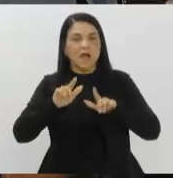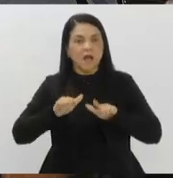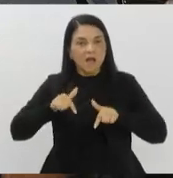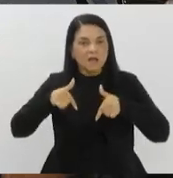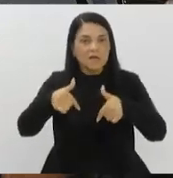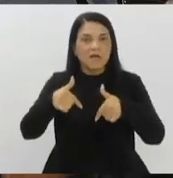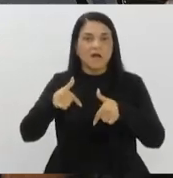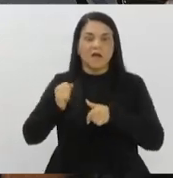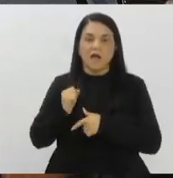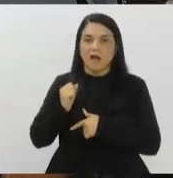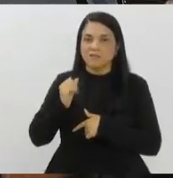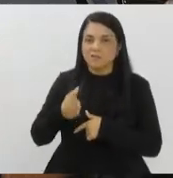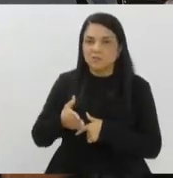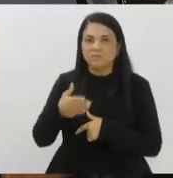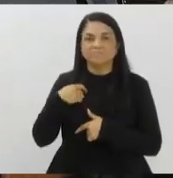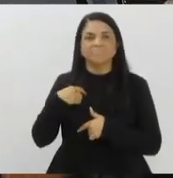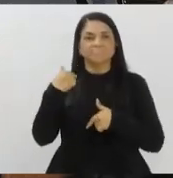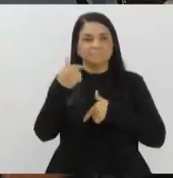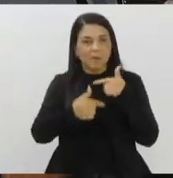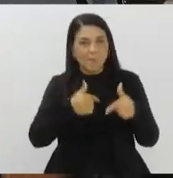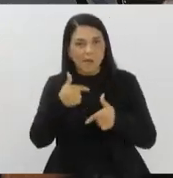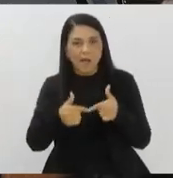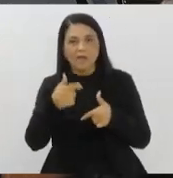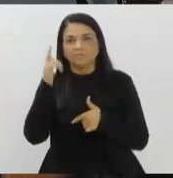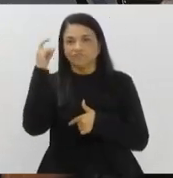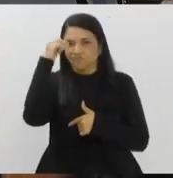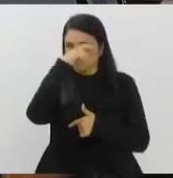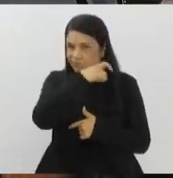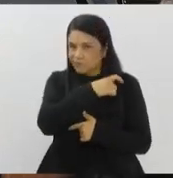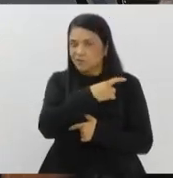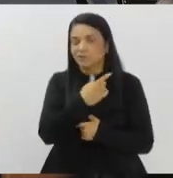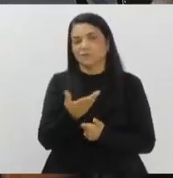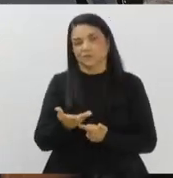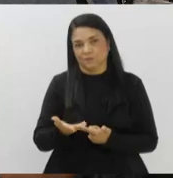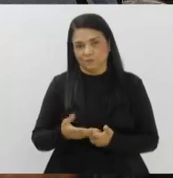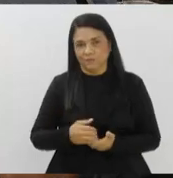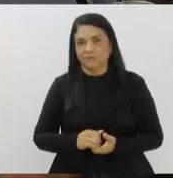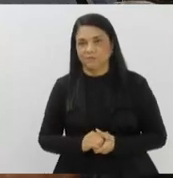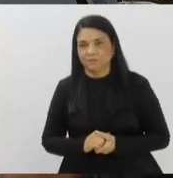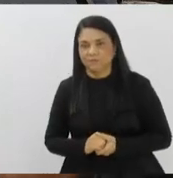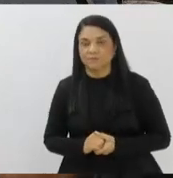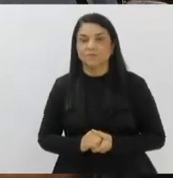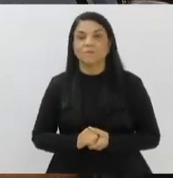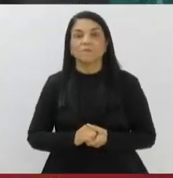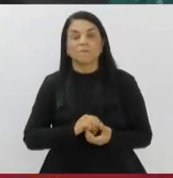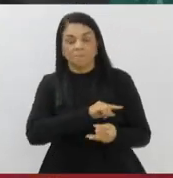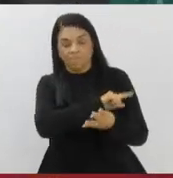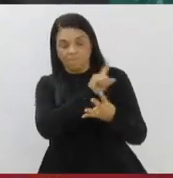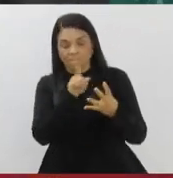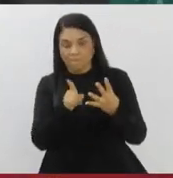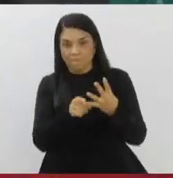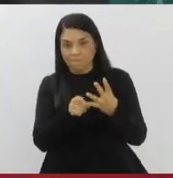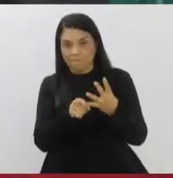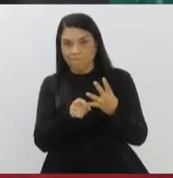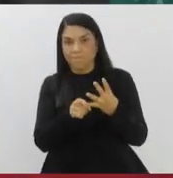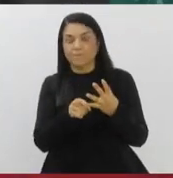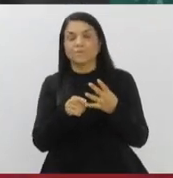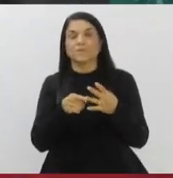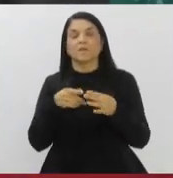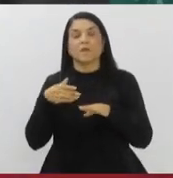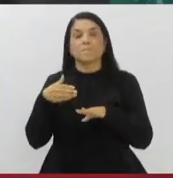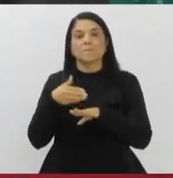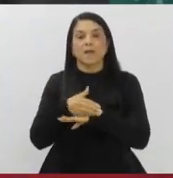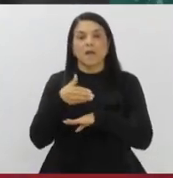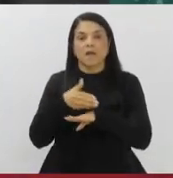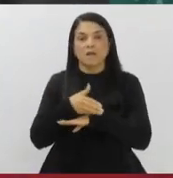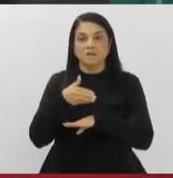e nossos trabalhos e nossas sobrevivências. Outra coisa é a questão da participação, que eu queria só